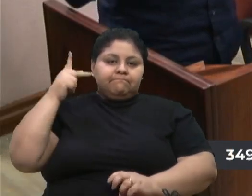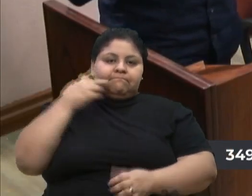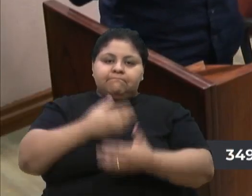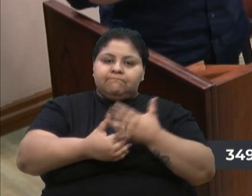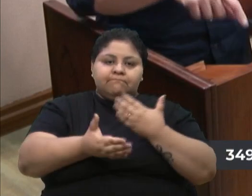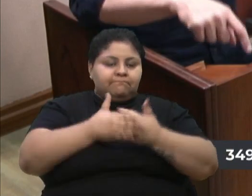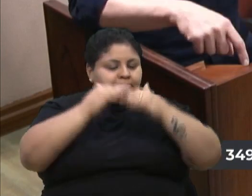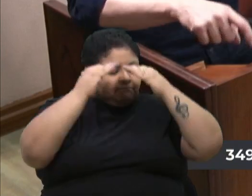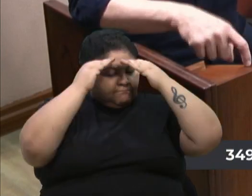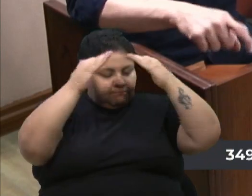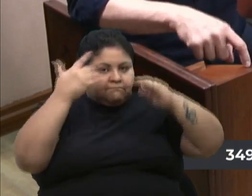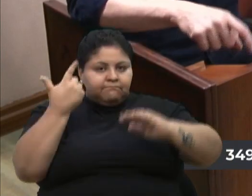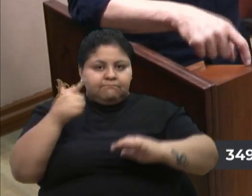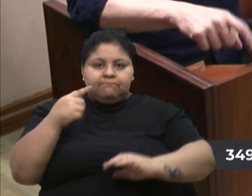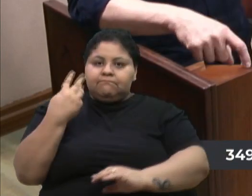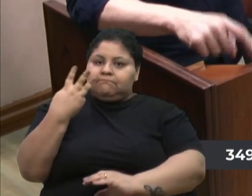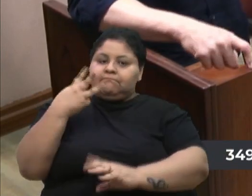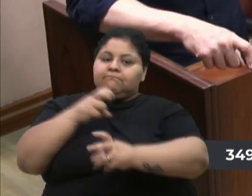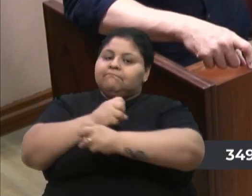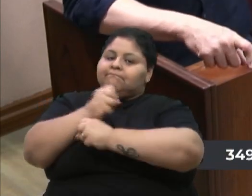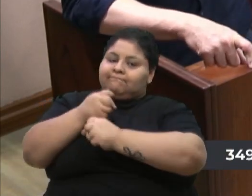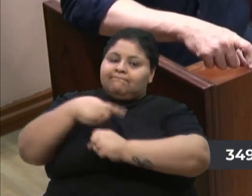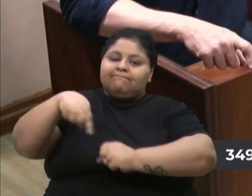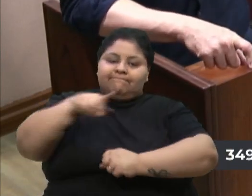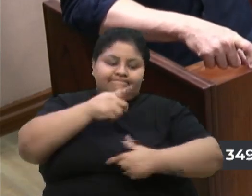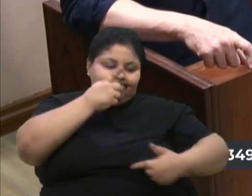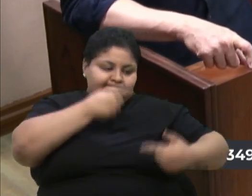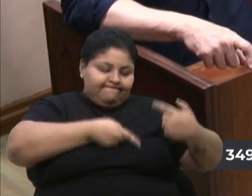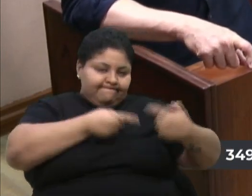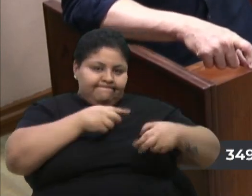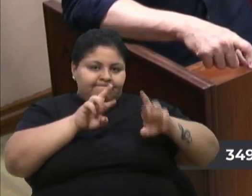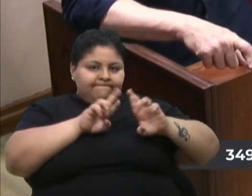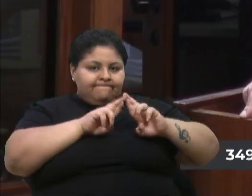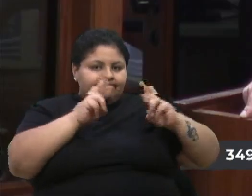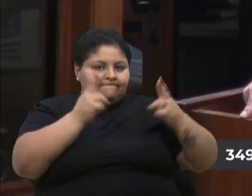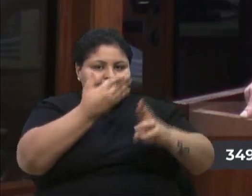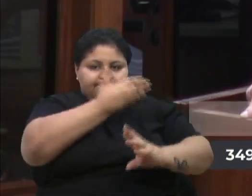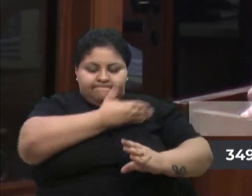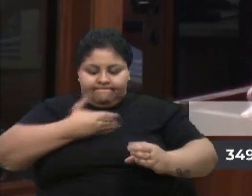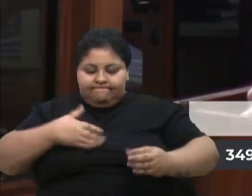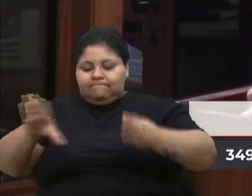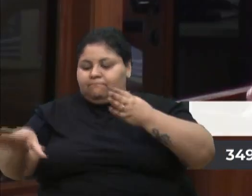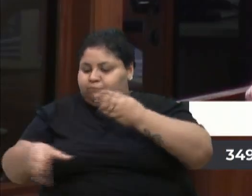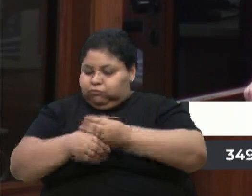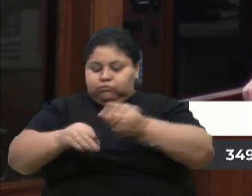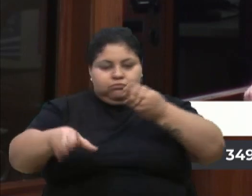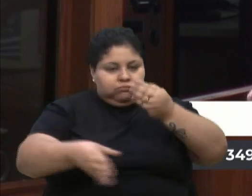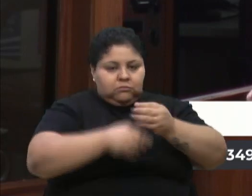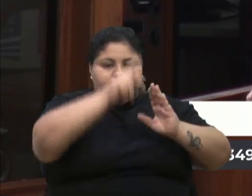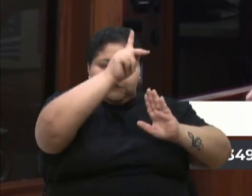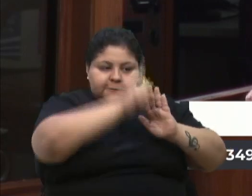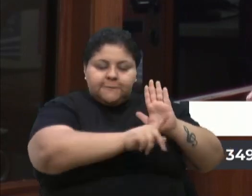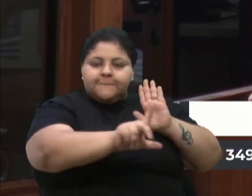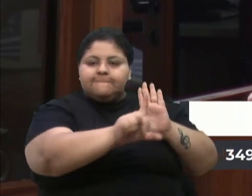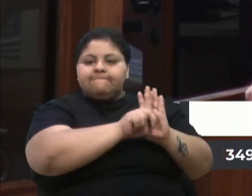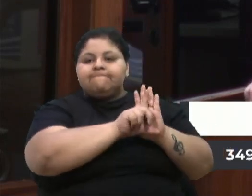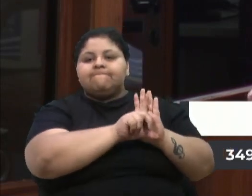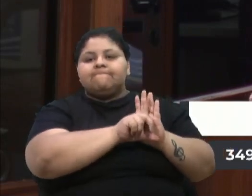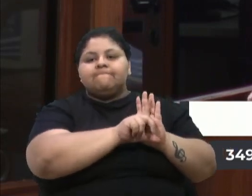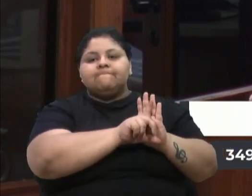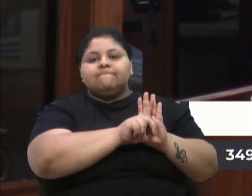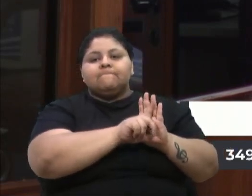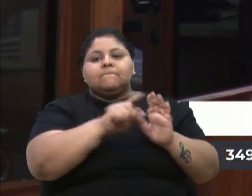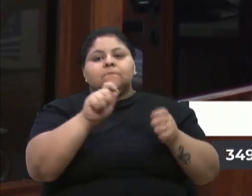respeito novamente, 3 anos que estamos discutindo audiência pública e emendas em cima de emendas no projeto de lei. Eu faço parte